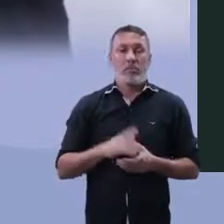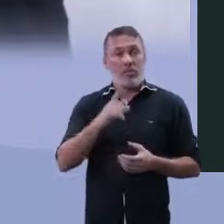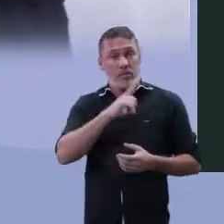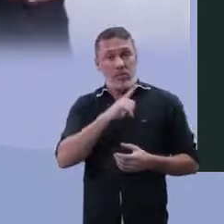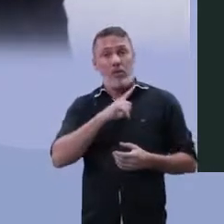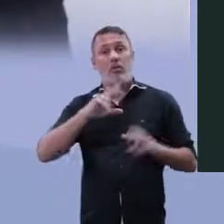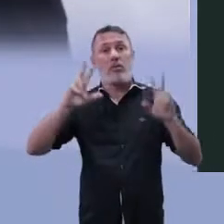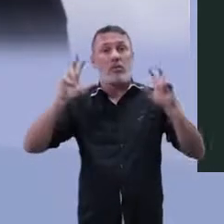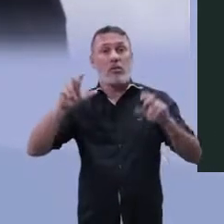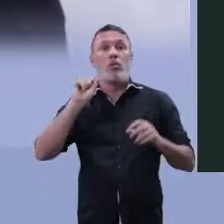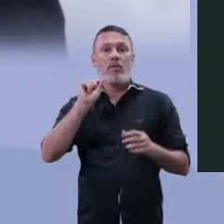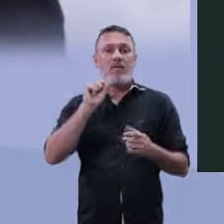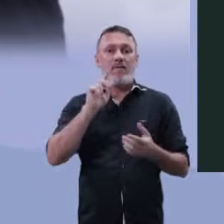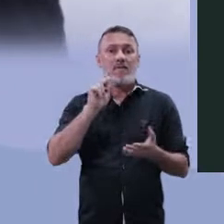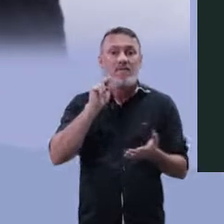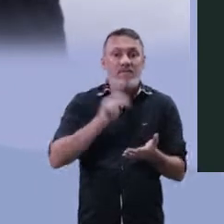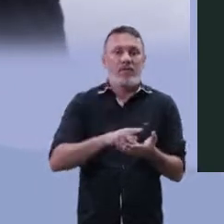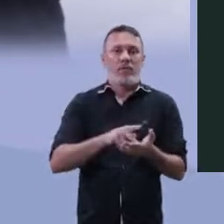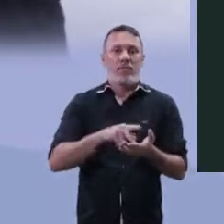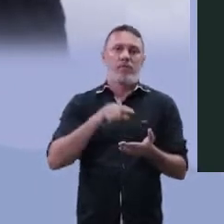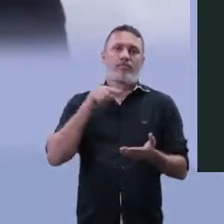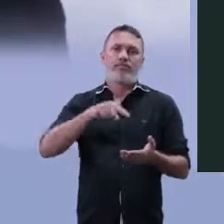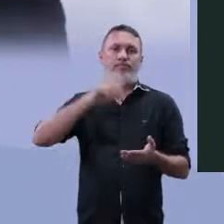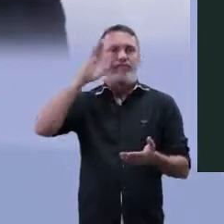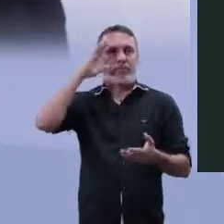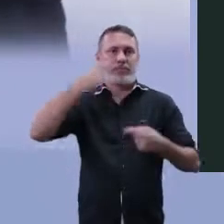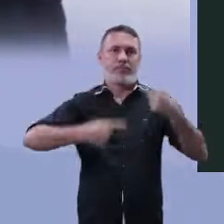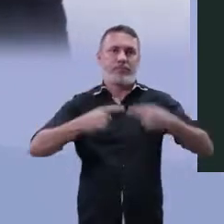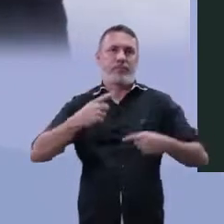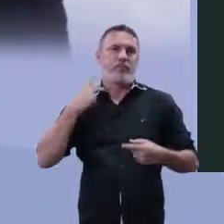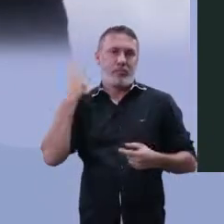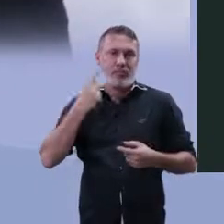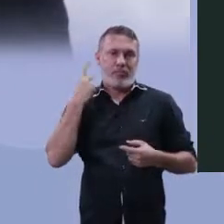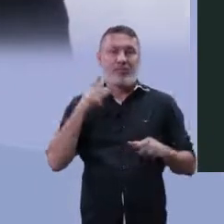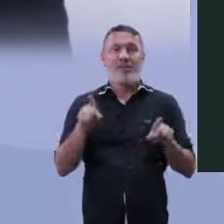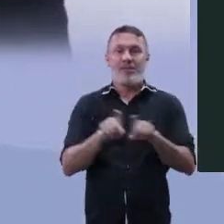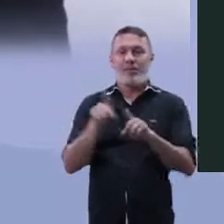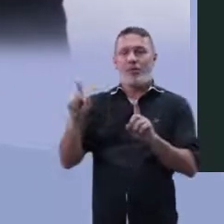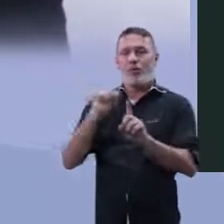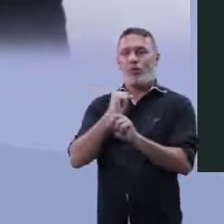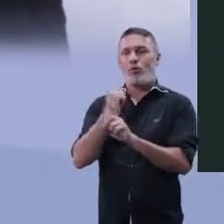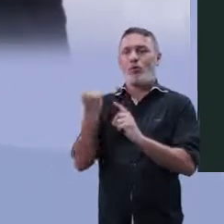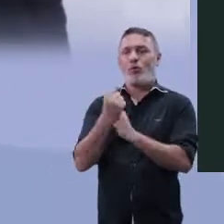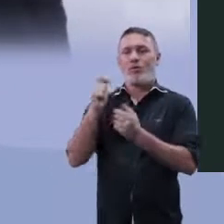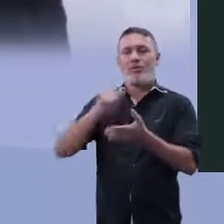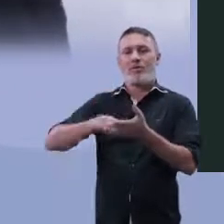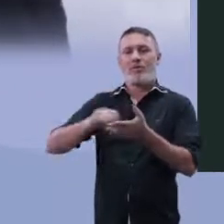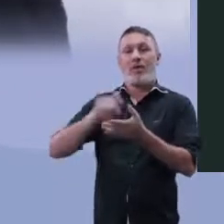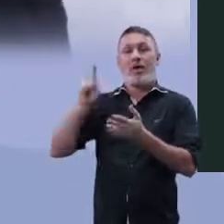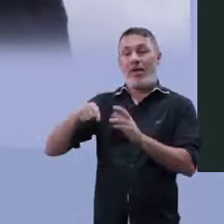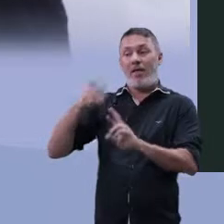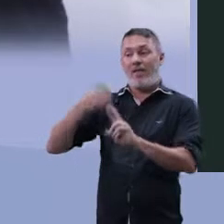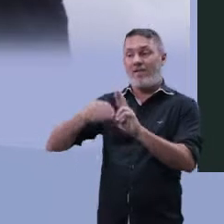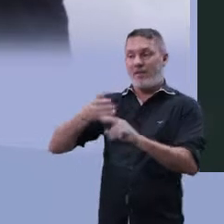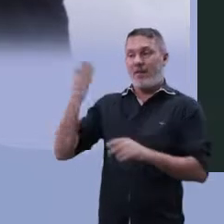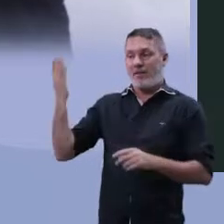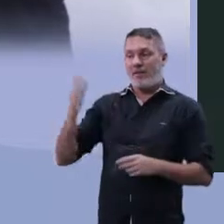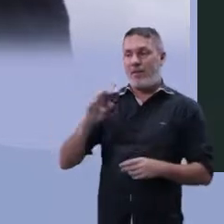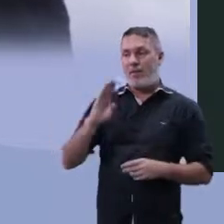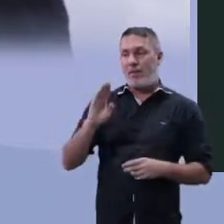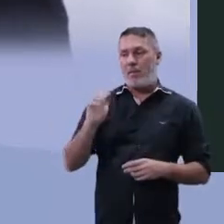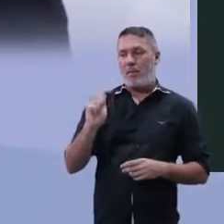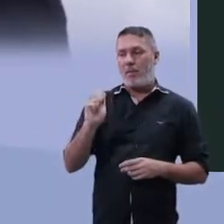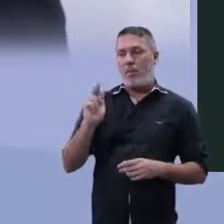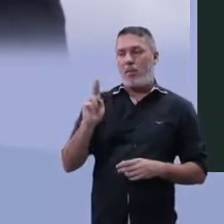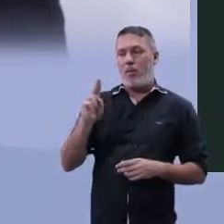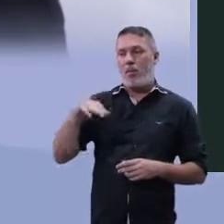da verdade, que é um elemento fundamental na discussão política, mais uma vez o Bauman, né, vai servir como nossa referência,